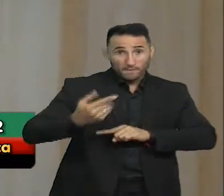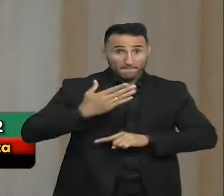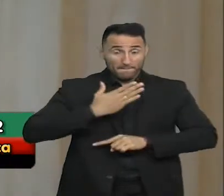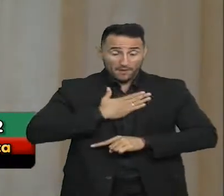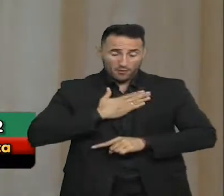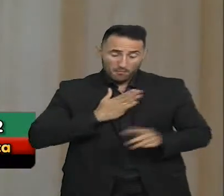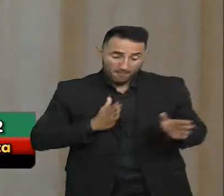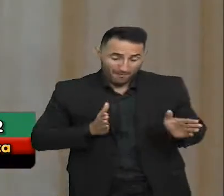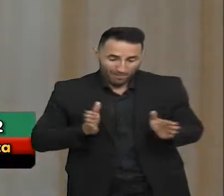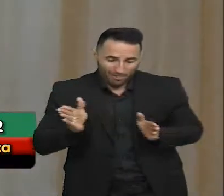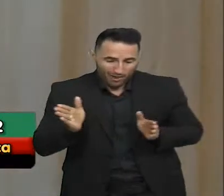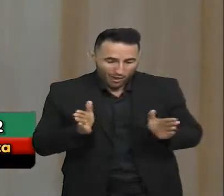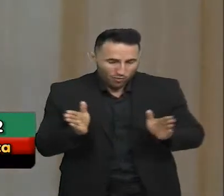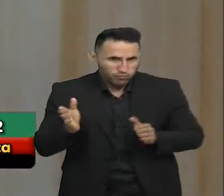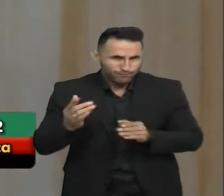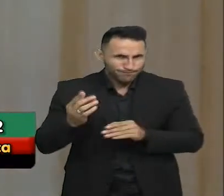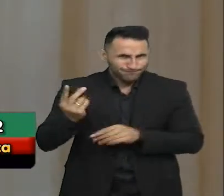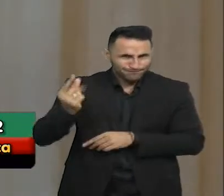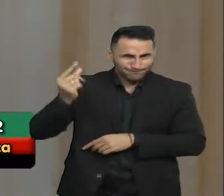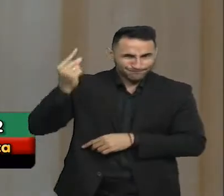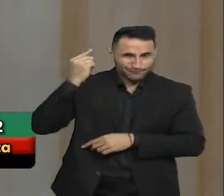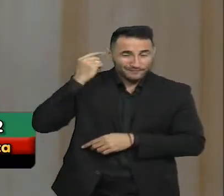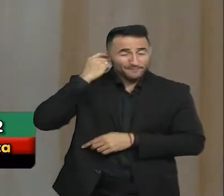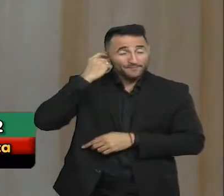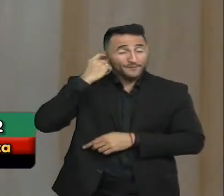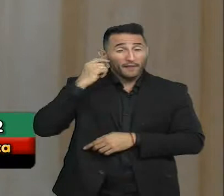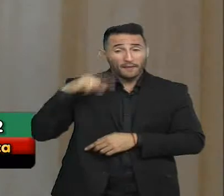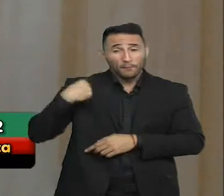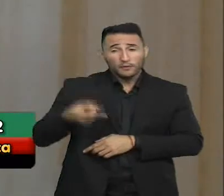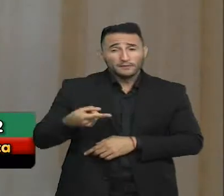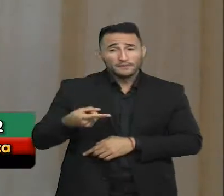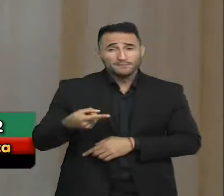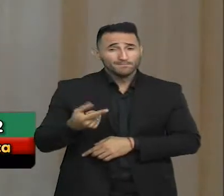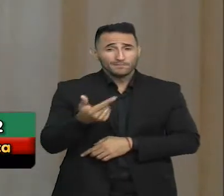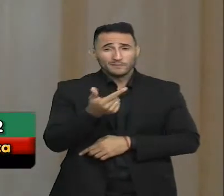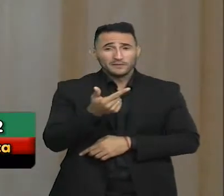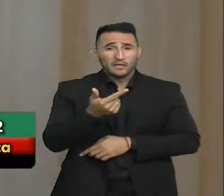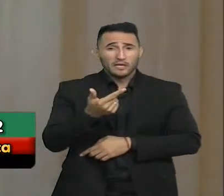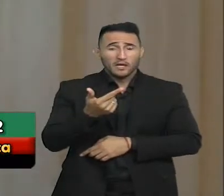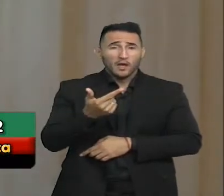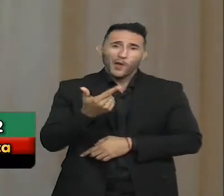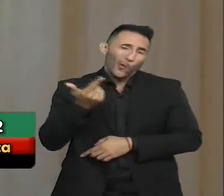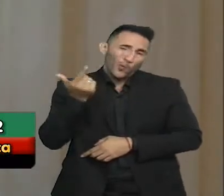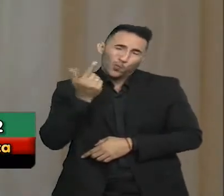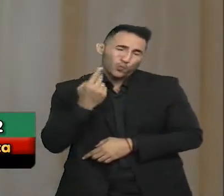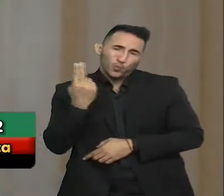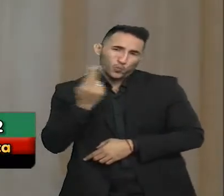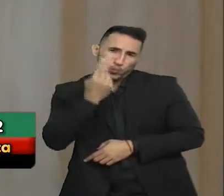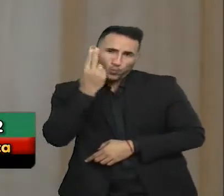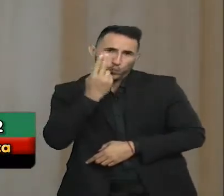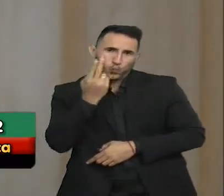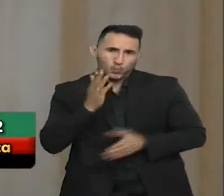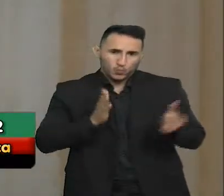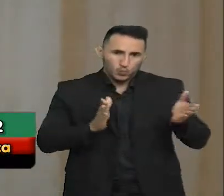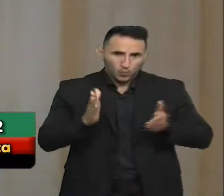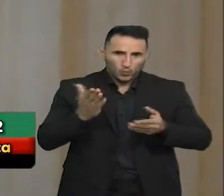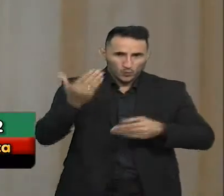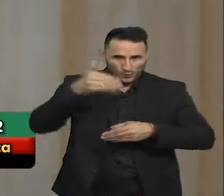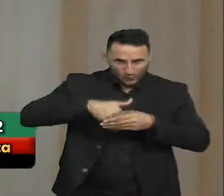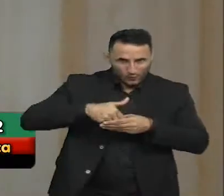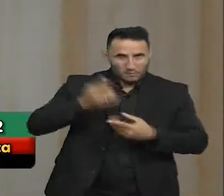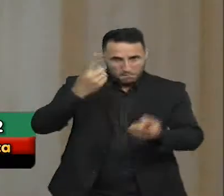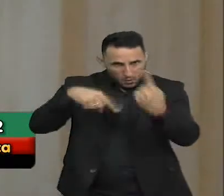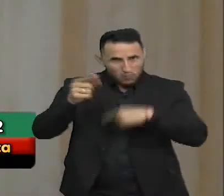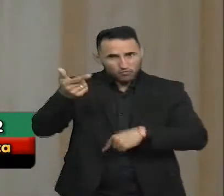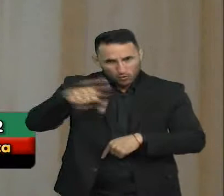mandato àquela época. Né? E, a partir daí, não tendo sido reeleita, mas, na medida do possível, eu